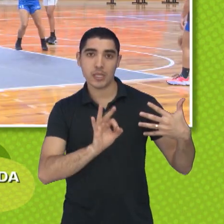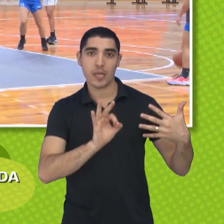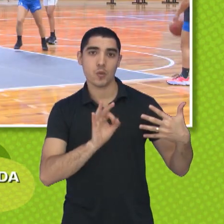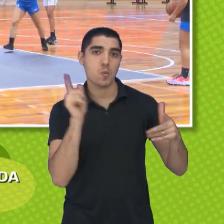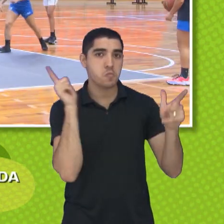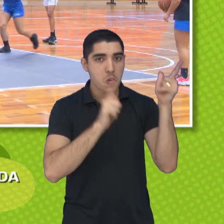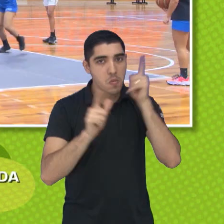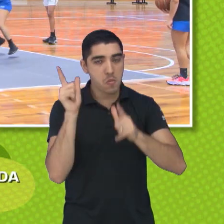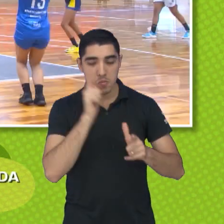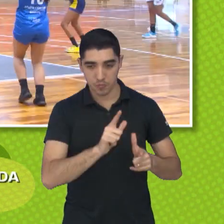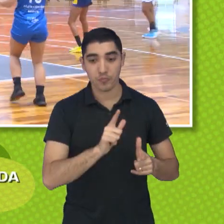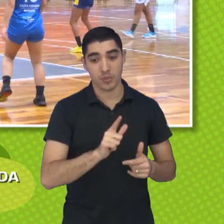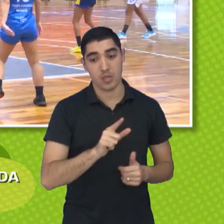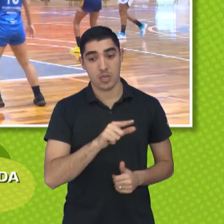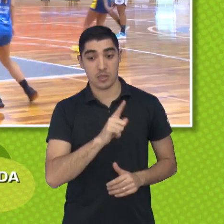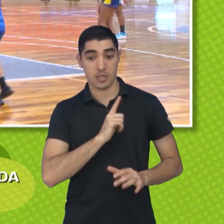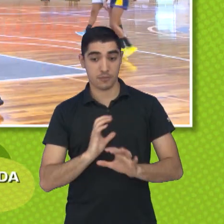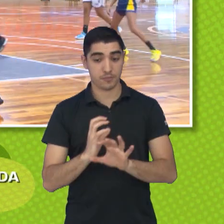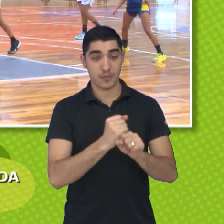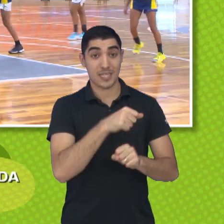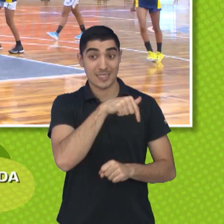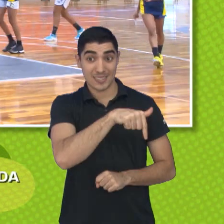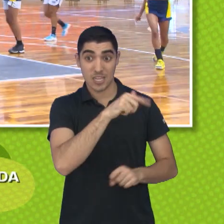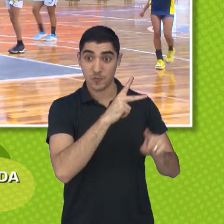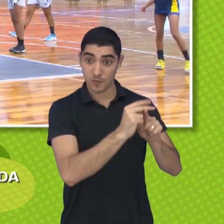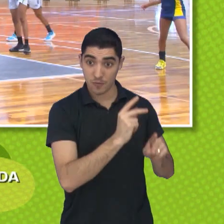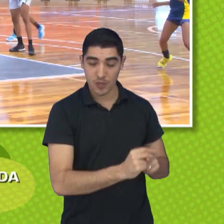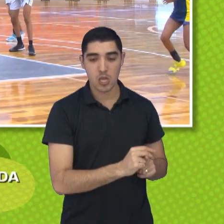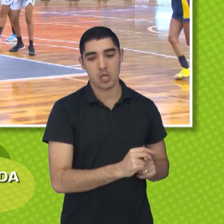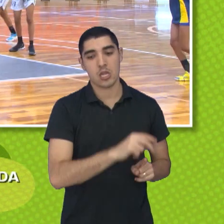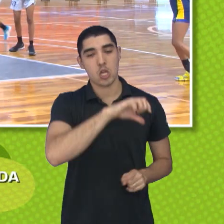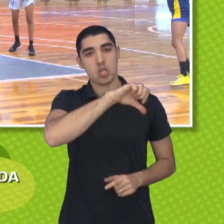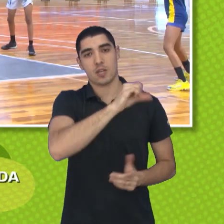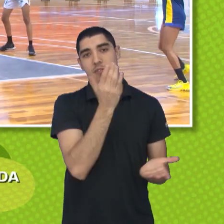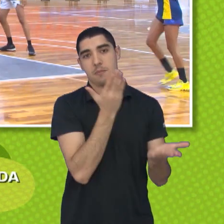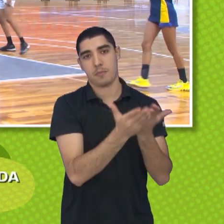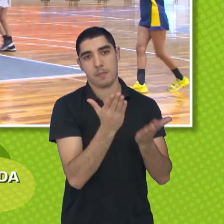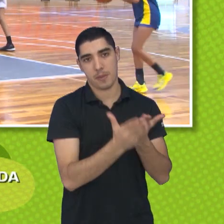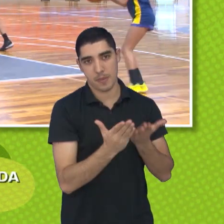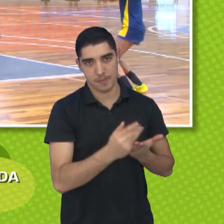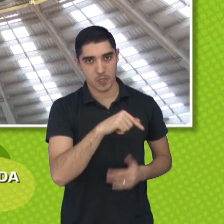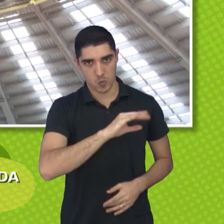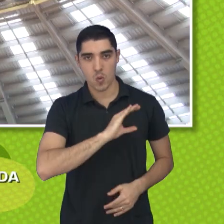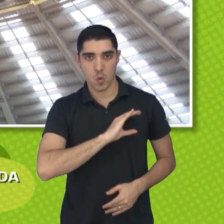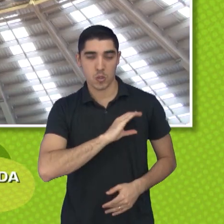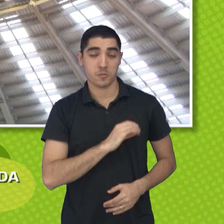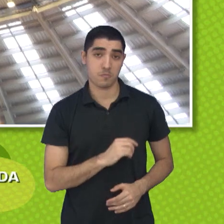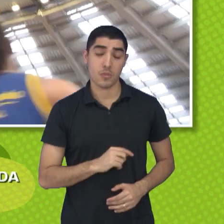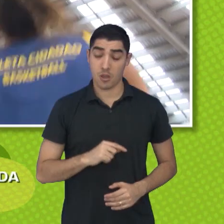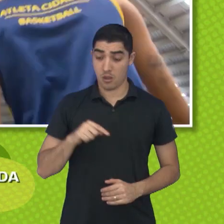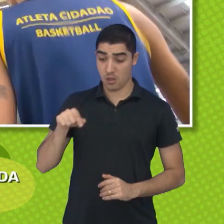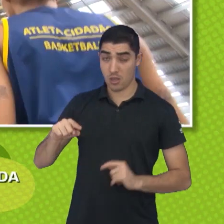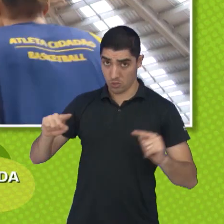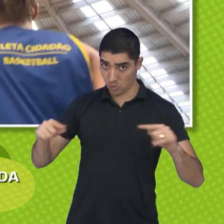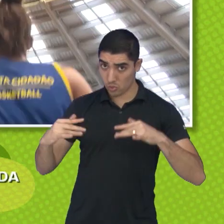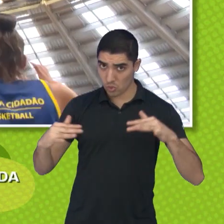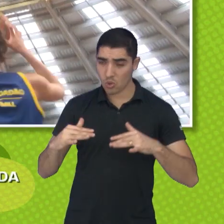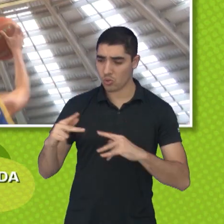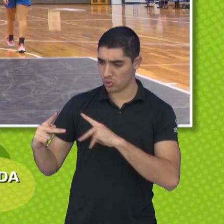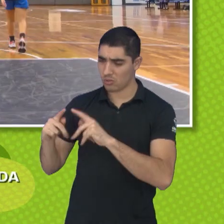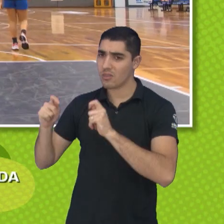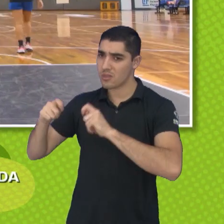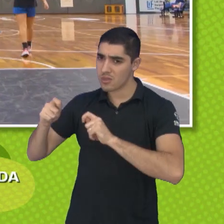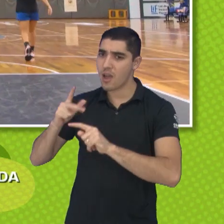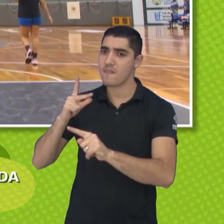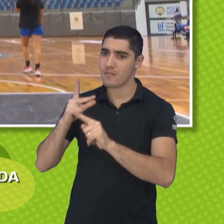corintianas somam 7 vitórias e 9 derrotas em 16 partidas disputadas até aqui. É um jogo que dá para vencer, mas o retrospecto do